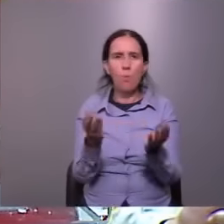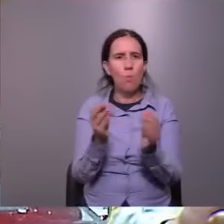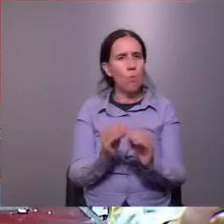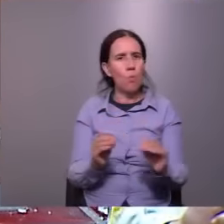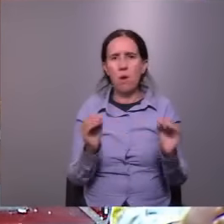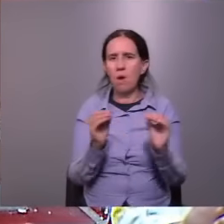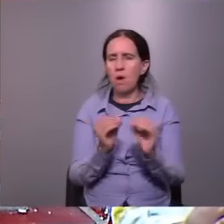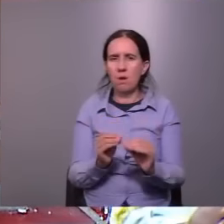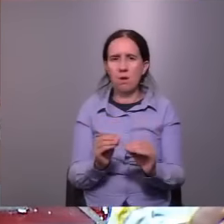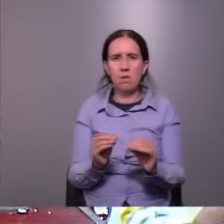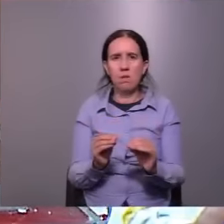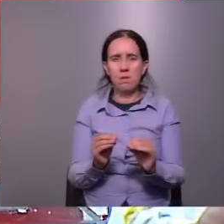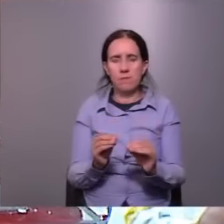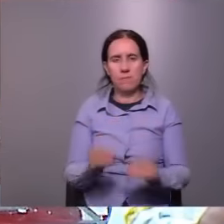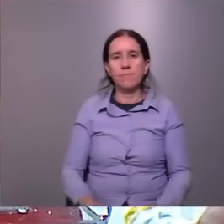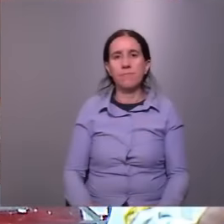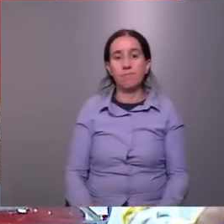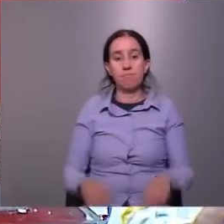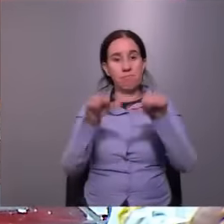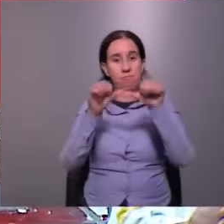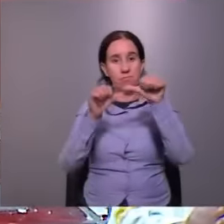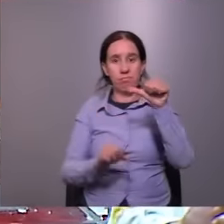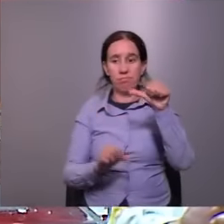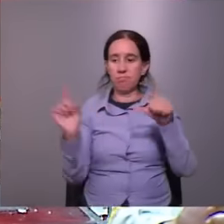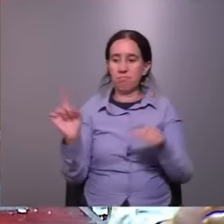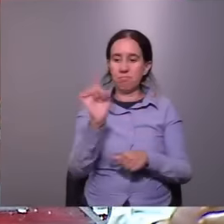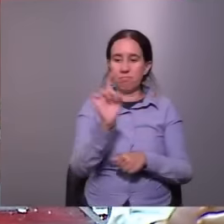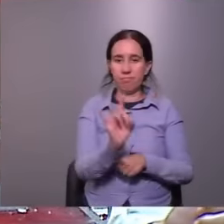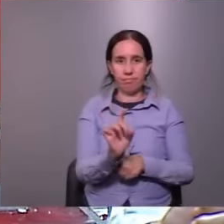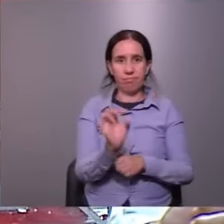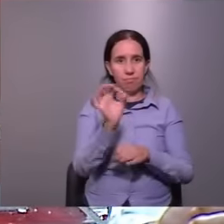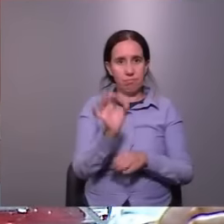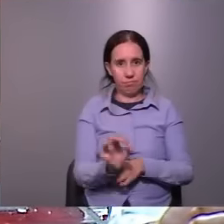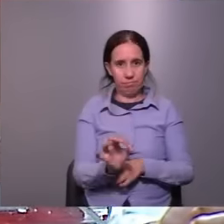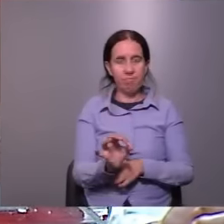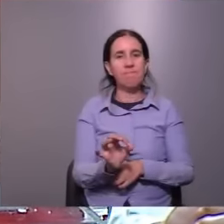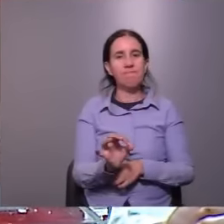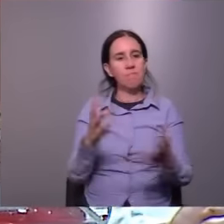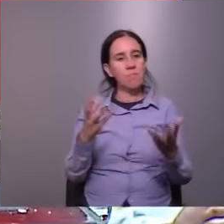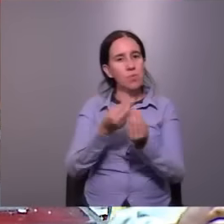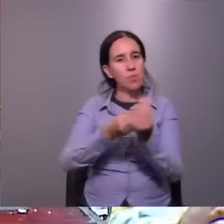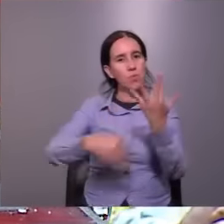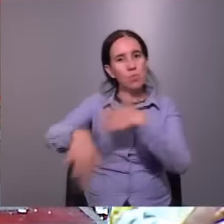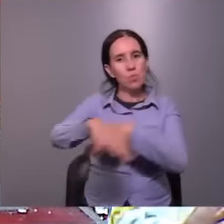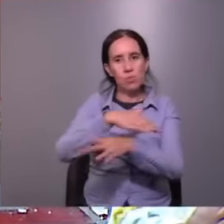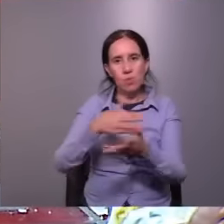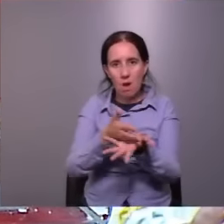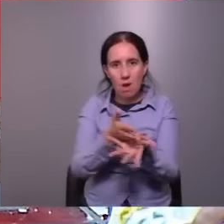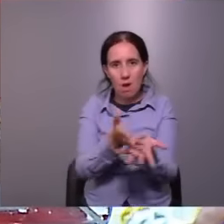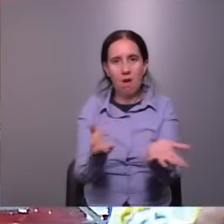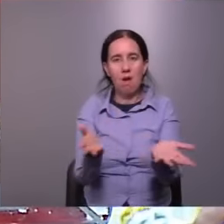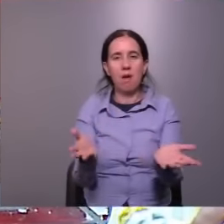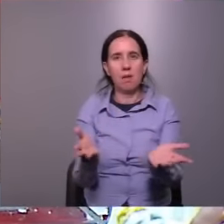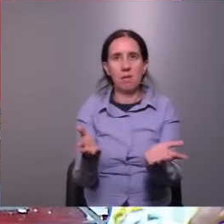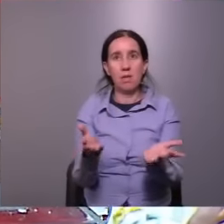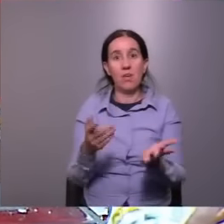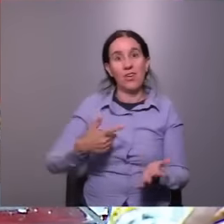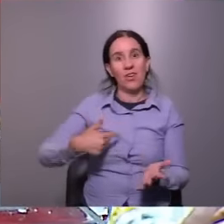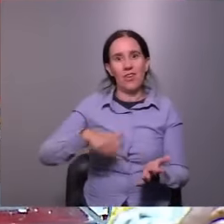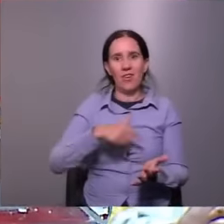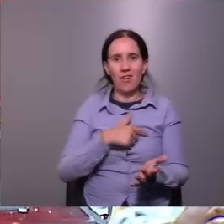Lui, e senza di Lui nulla è stato fatto di ciò che esiste. E il Verbo si